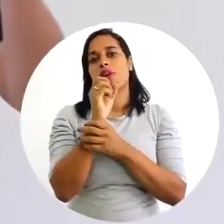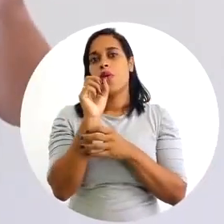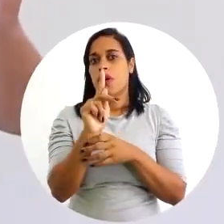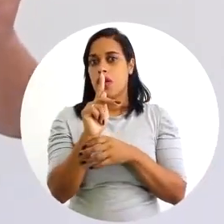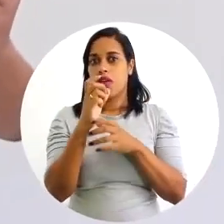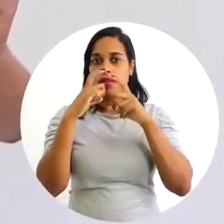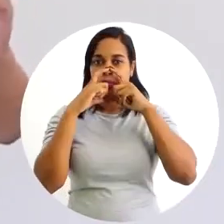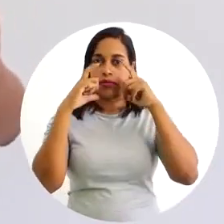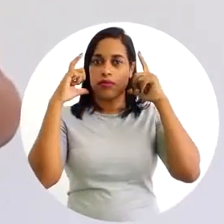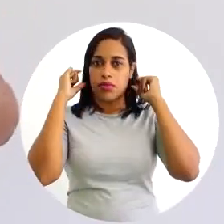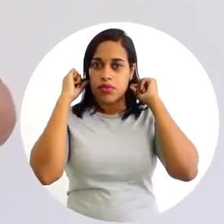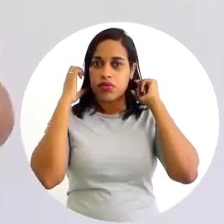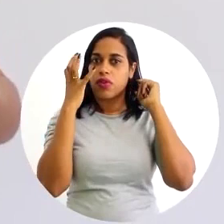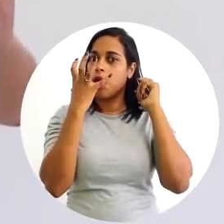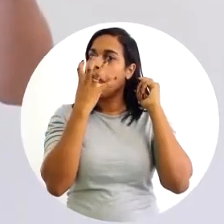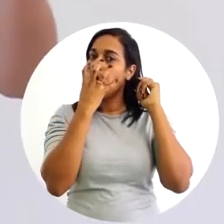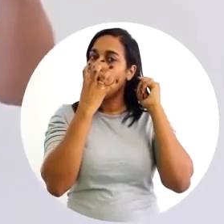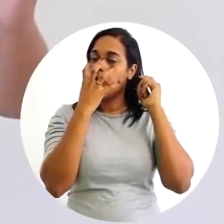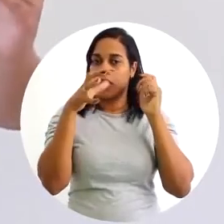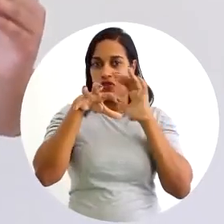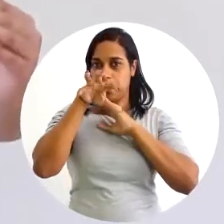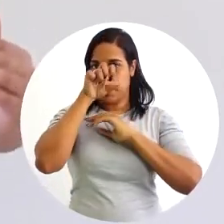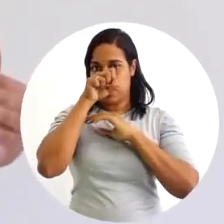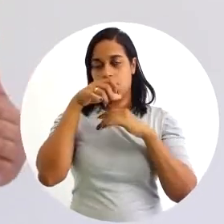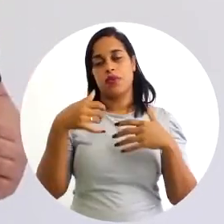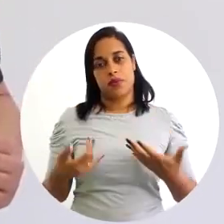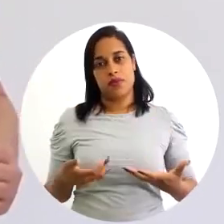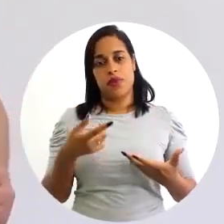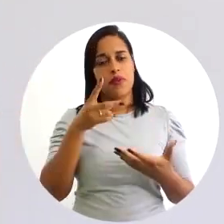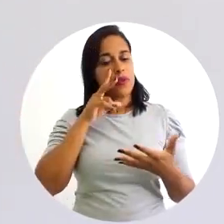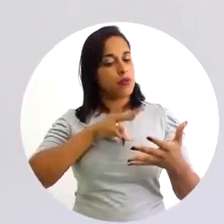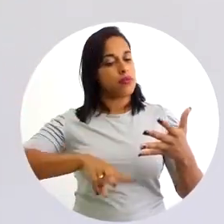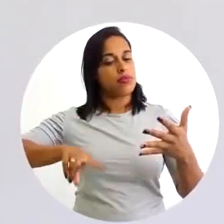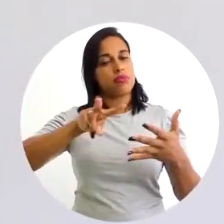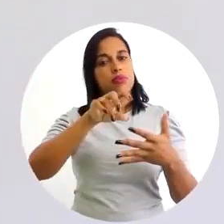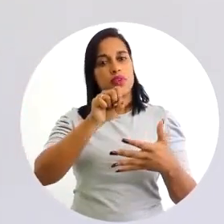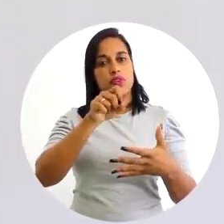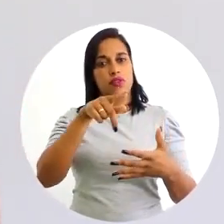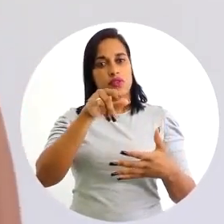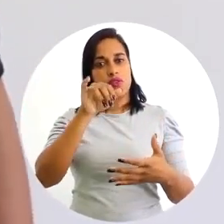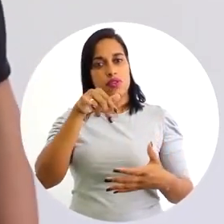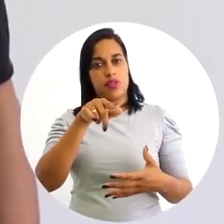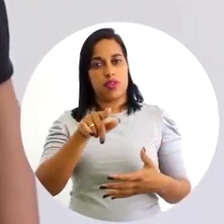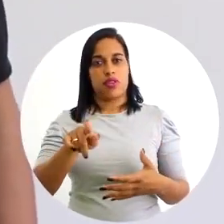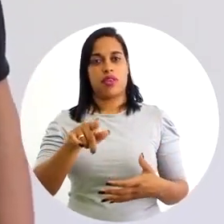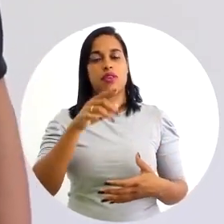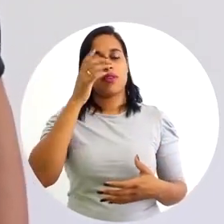ok? Então, skimming, que a gente entende, é uma olhada por cima desse texto.